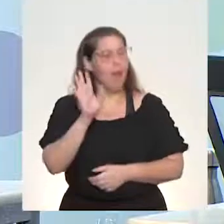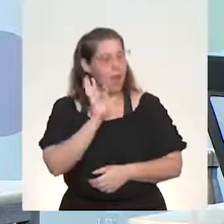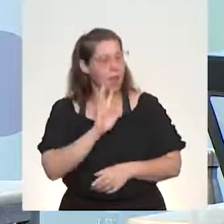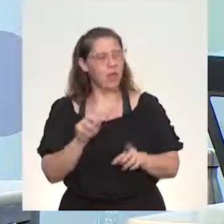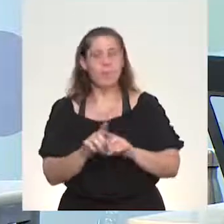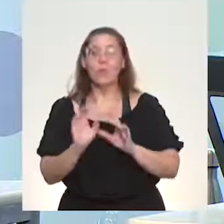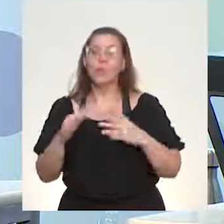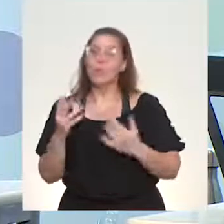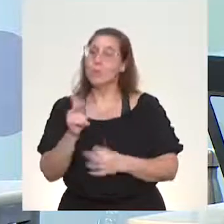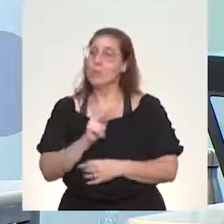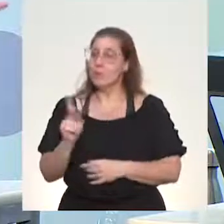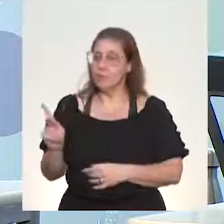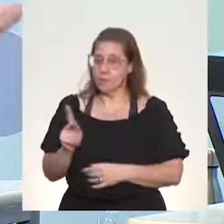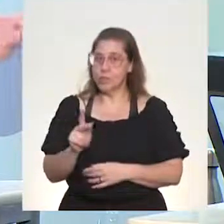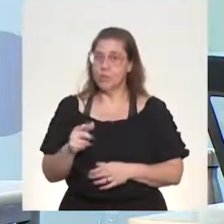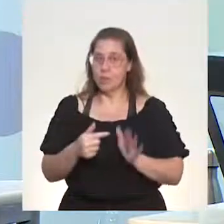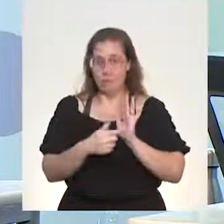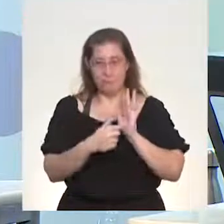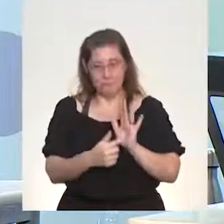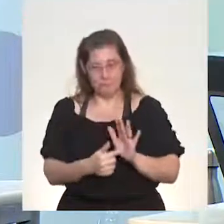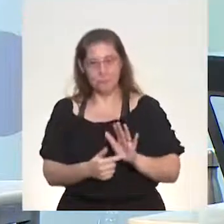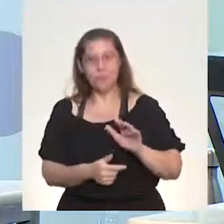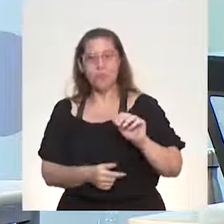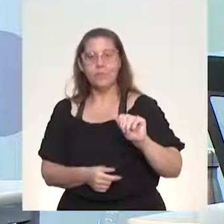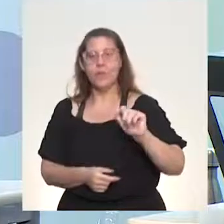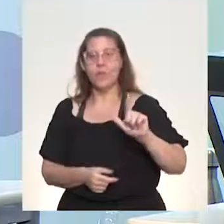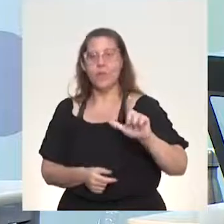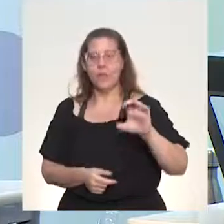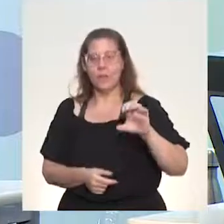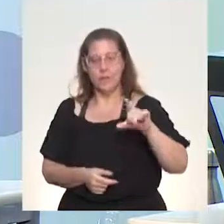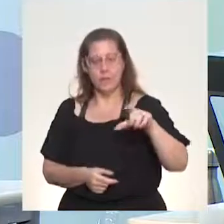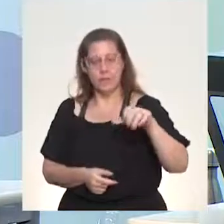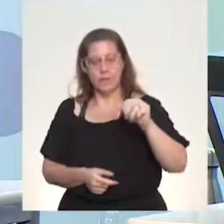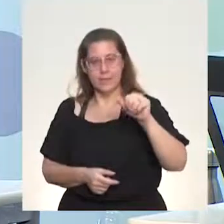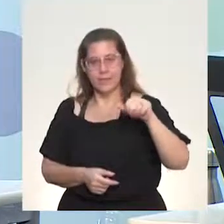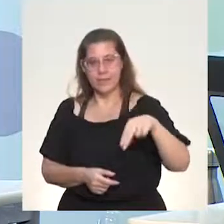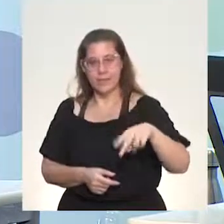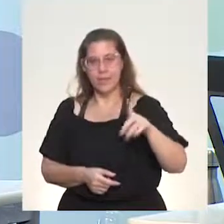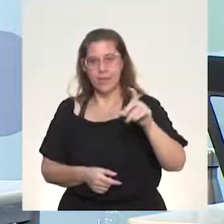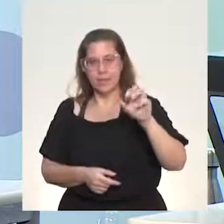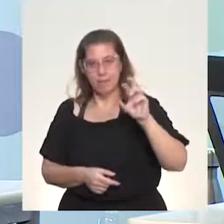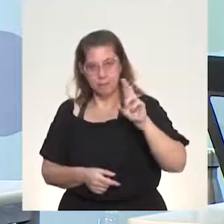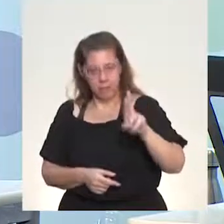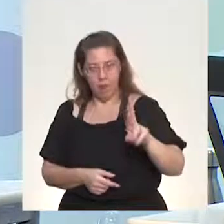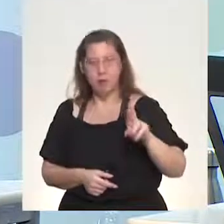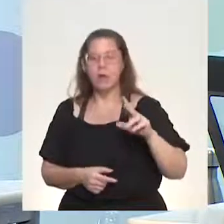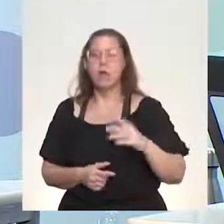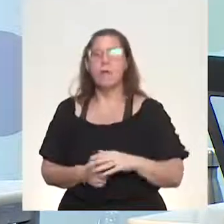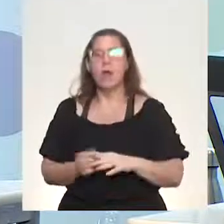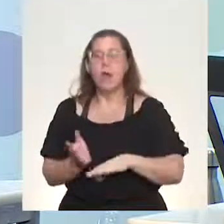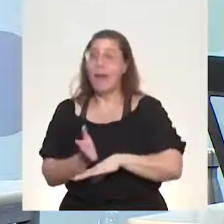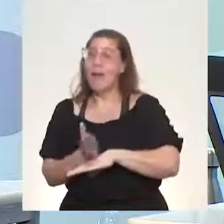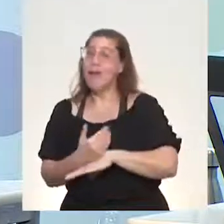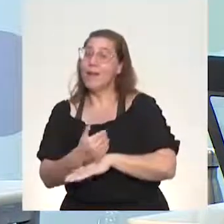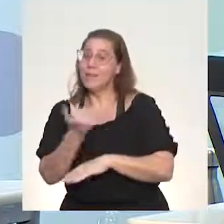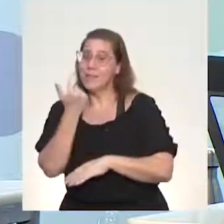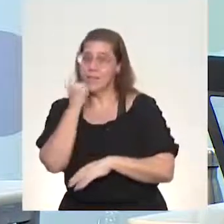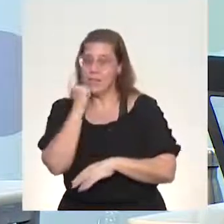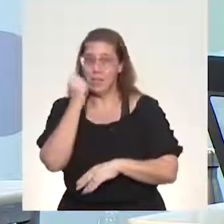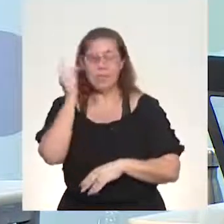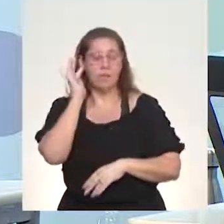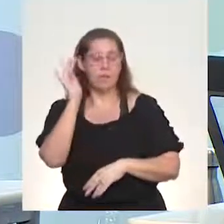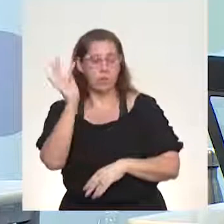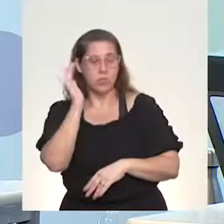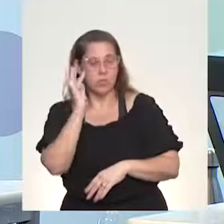quando o professor Alexander traz esse comentário que você já trouxe também um pouco, né? Antes da ciência, a